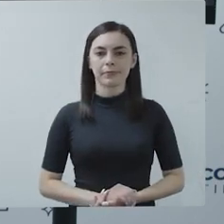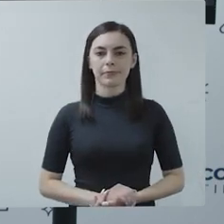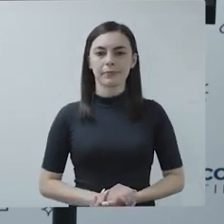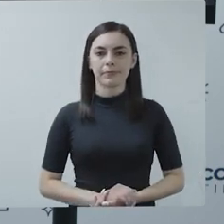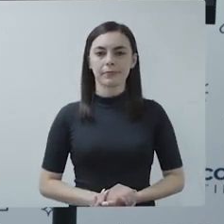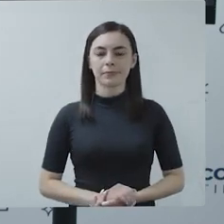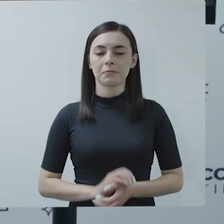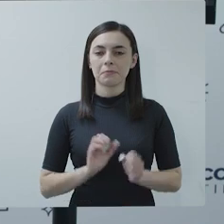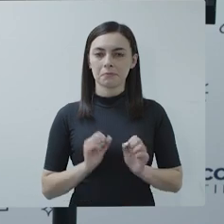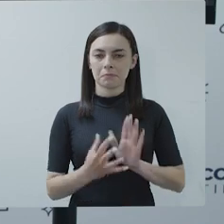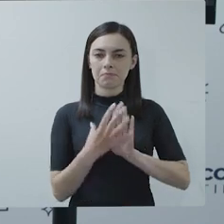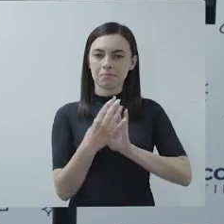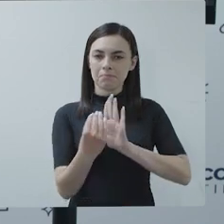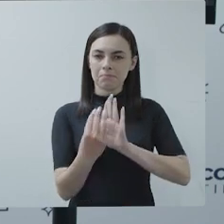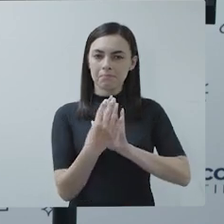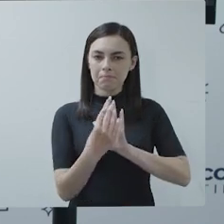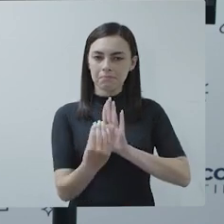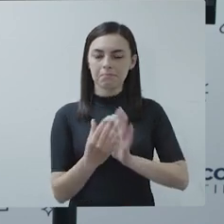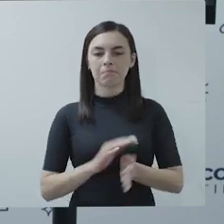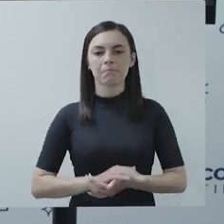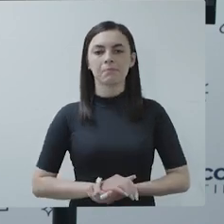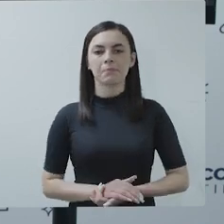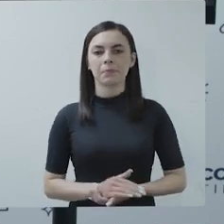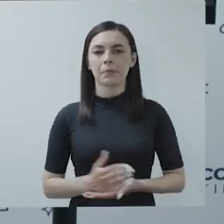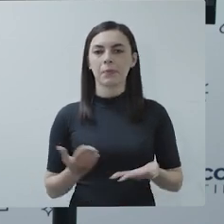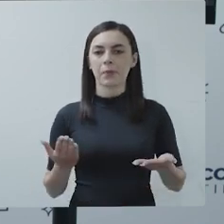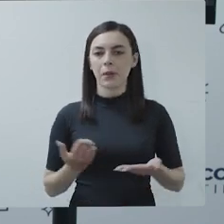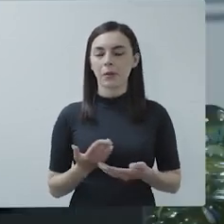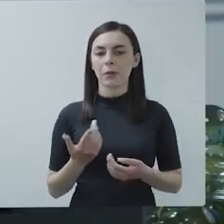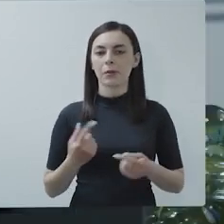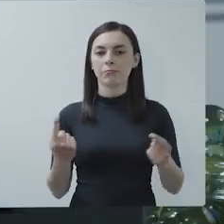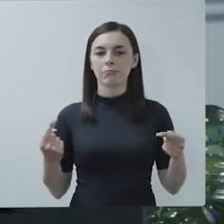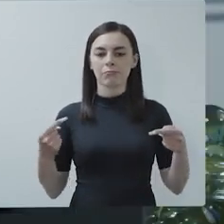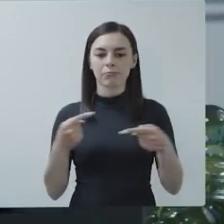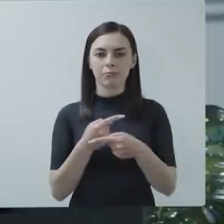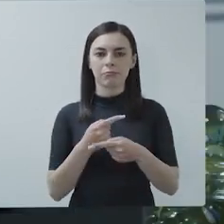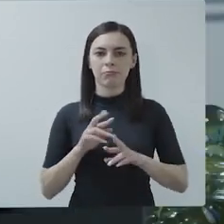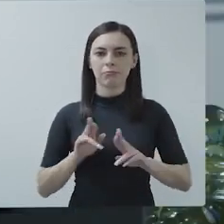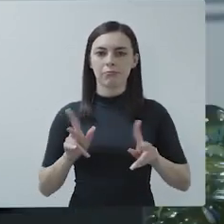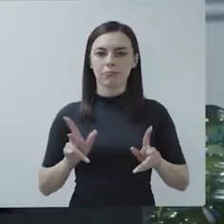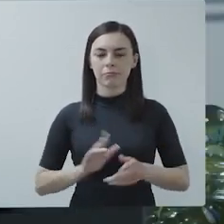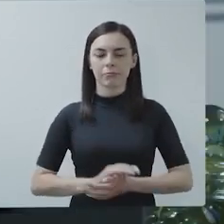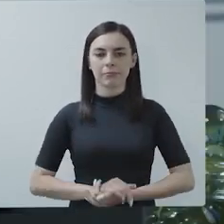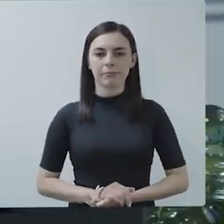Fazendo comigo lá. Agora, eu vou fazer pro lado de cá.